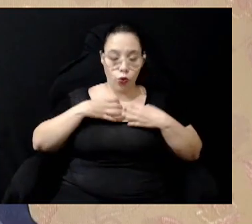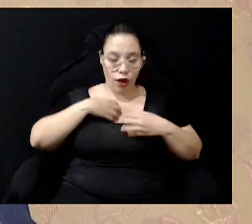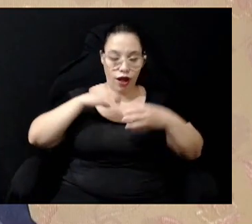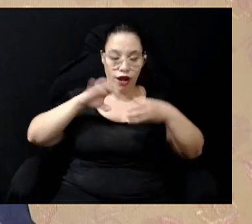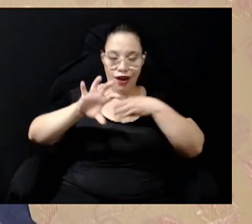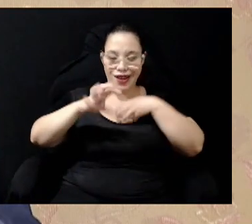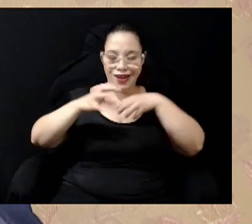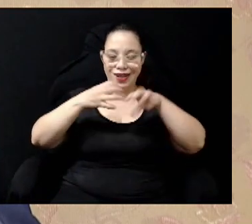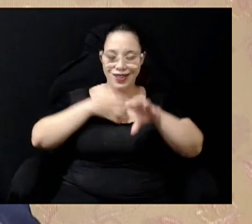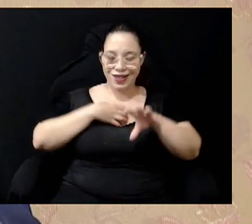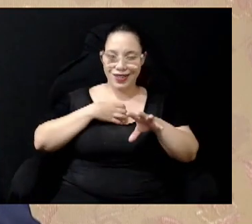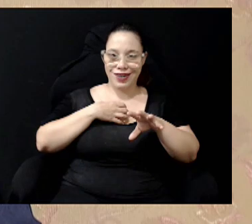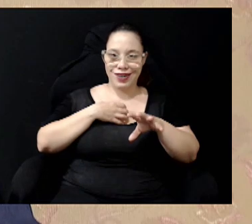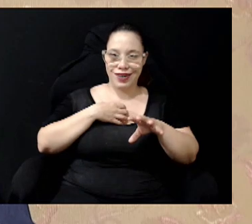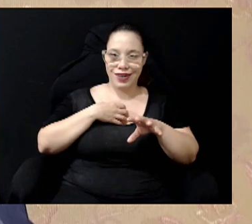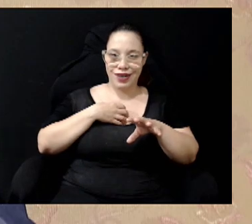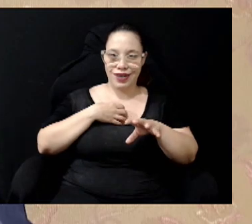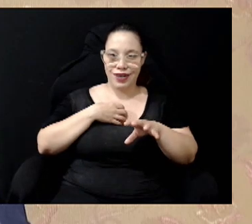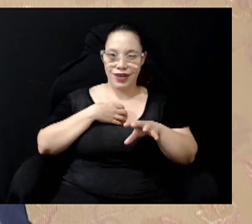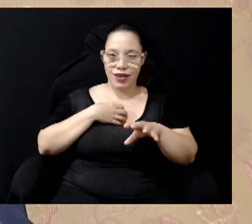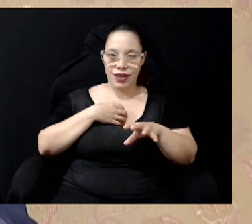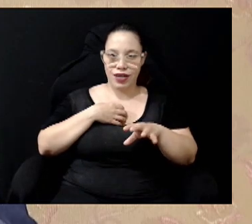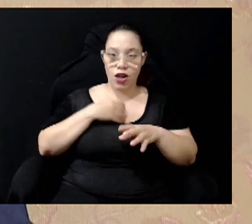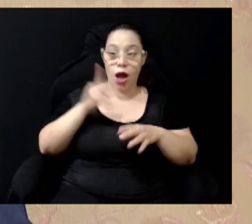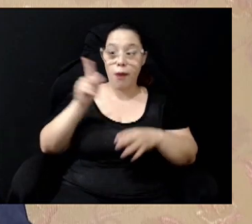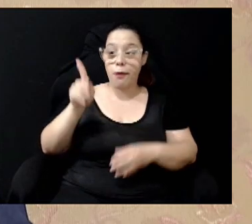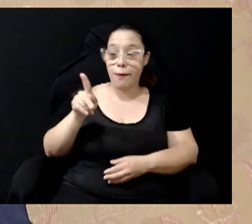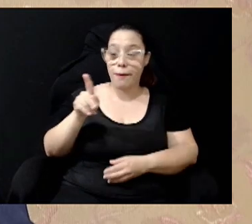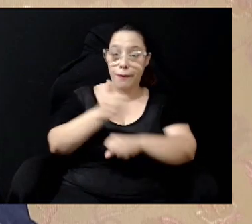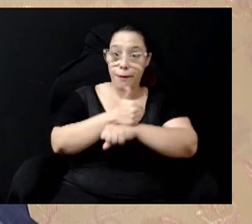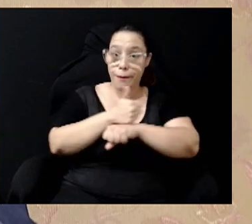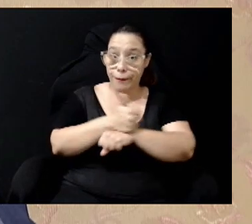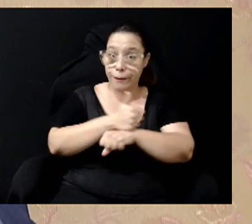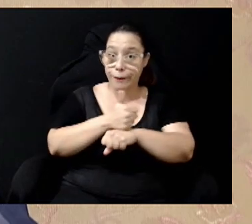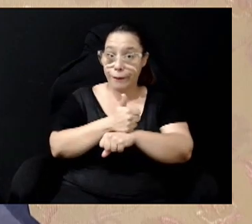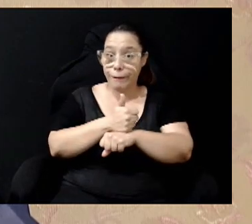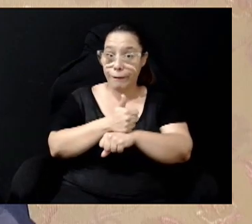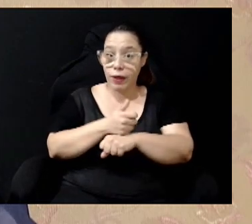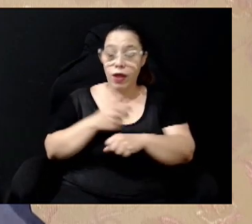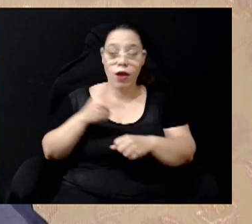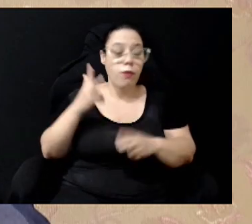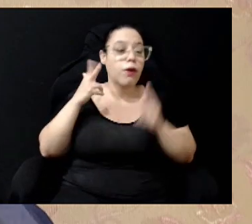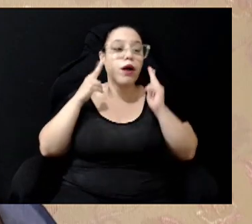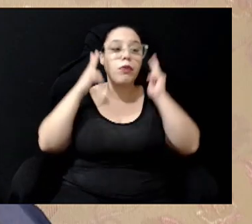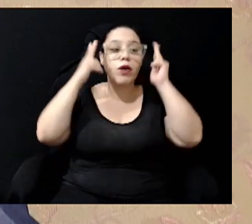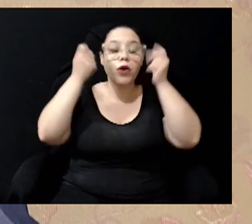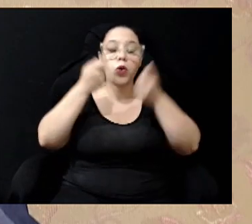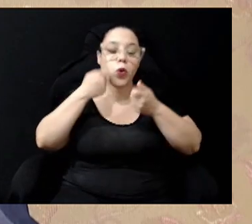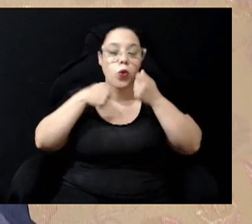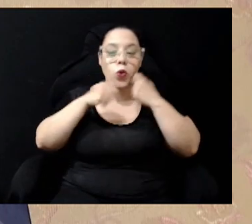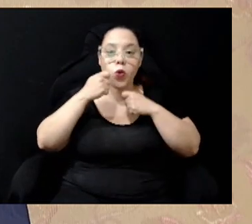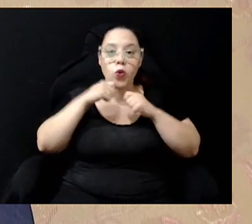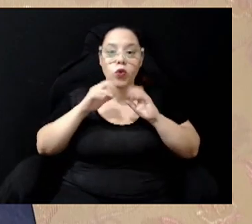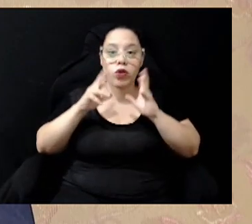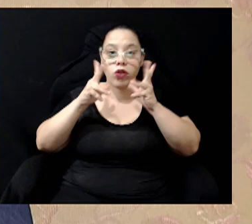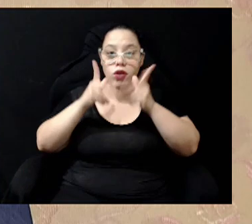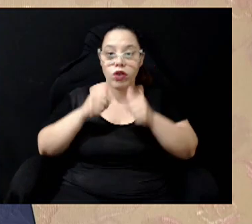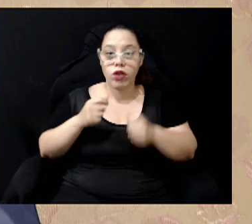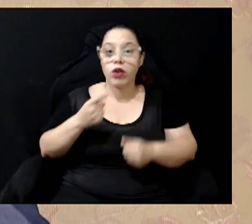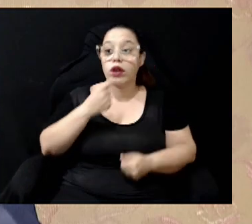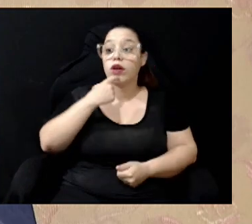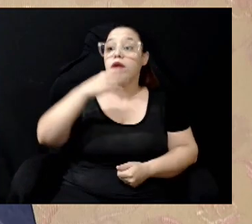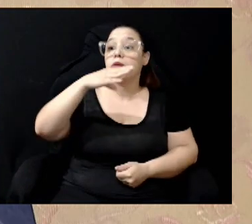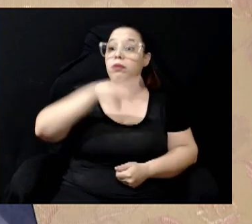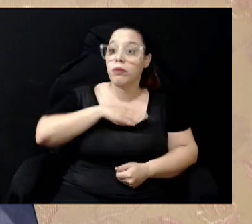O eiro se refere à profissão, carpinteiro, barbeiro, tudo. Mas ficou essa expressão campineiro.